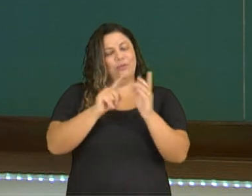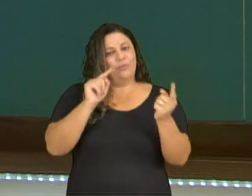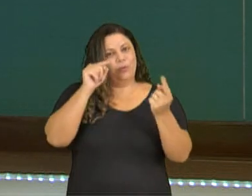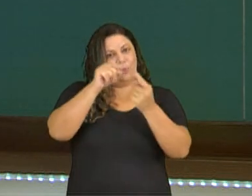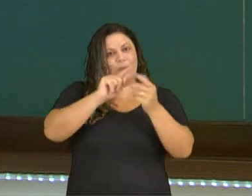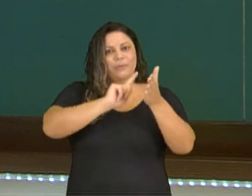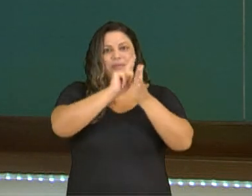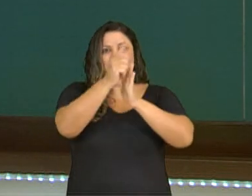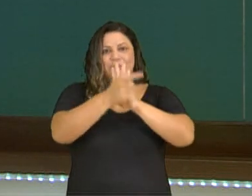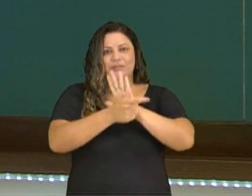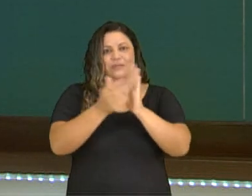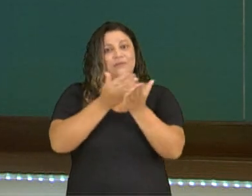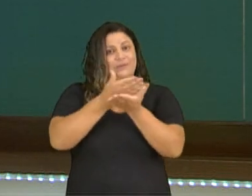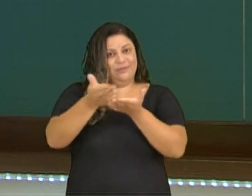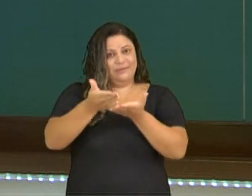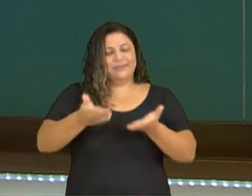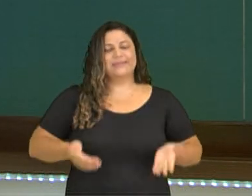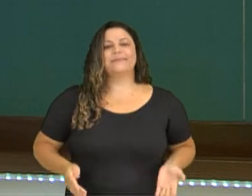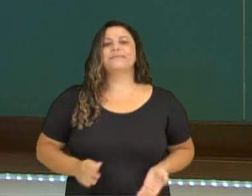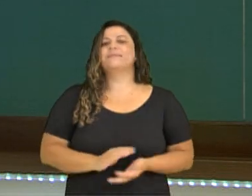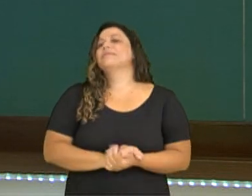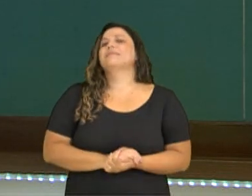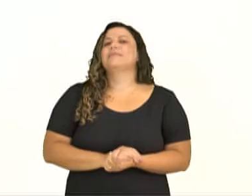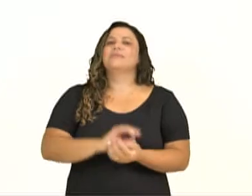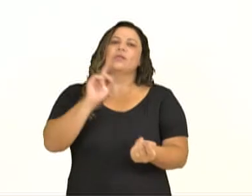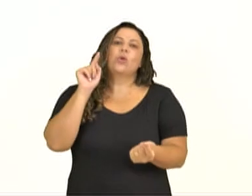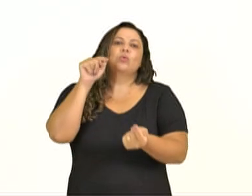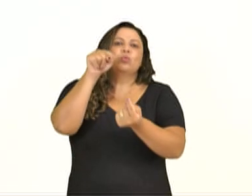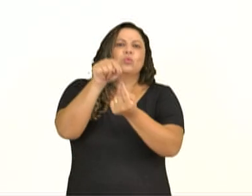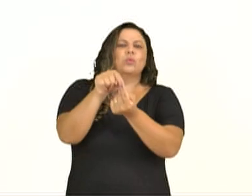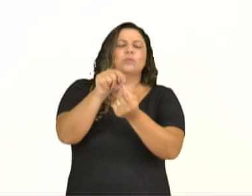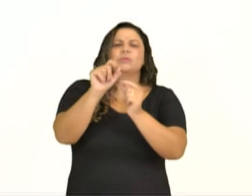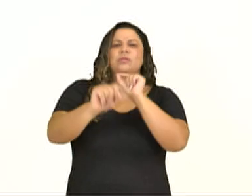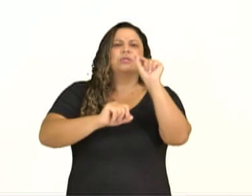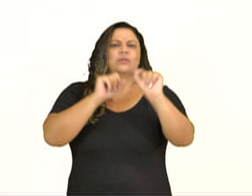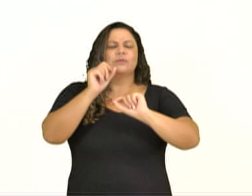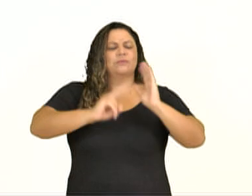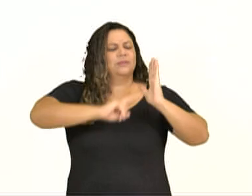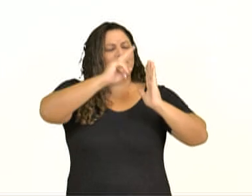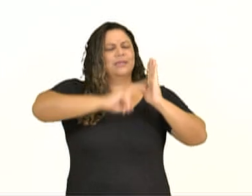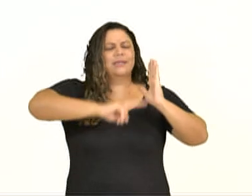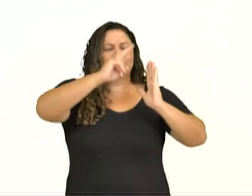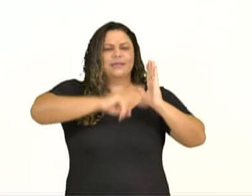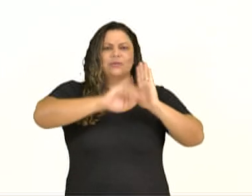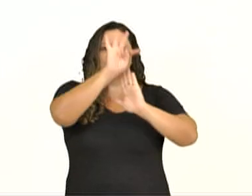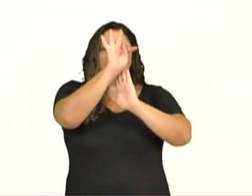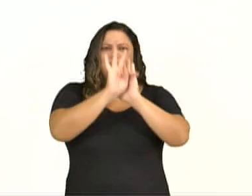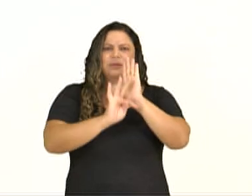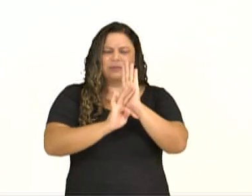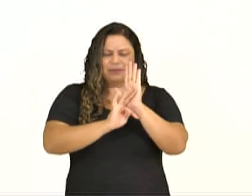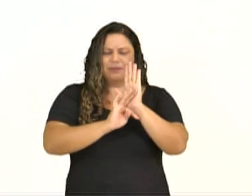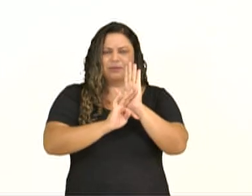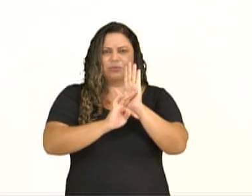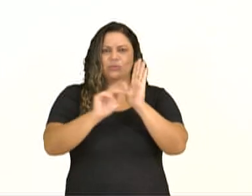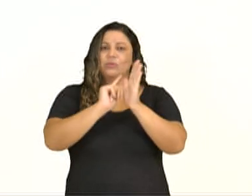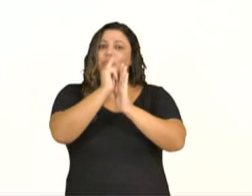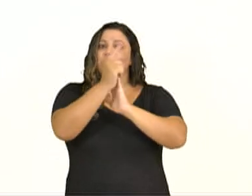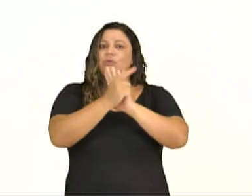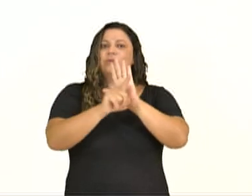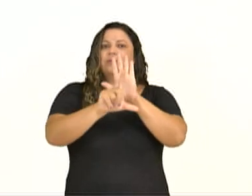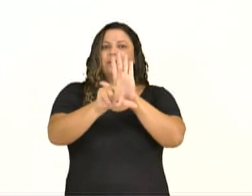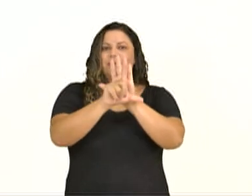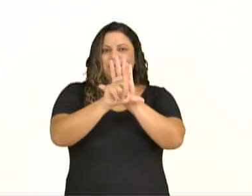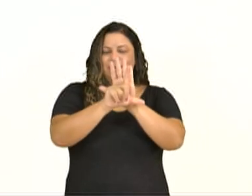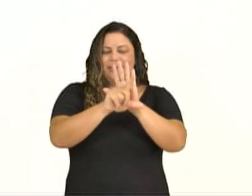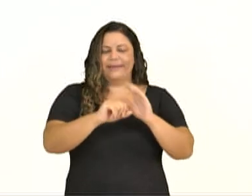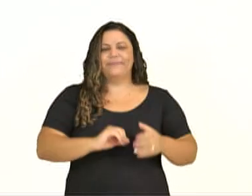então? Então, os nossos objetivos consistem em fazer leitura de texto do gênero lei, analisar